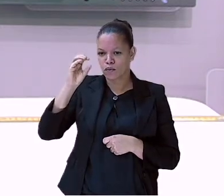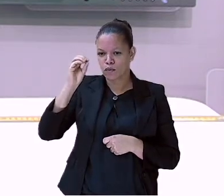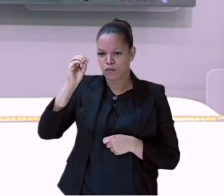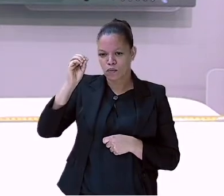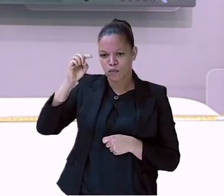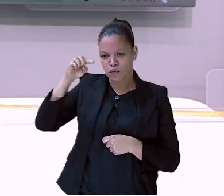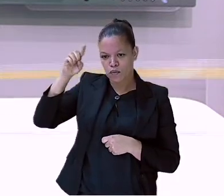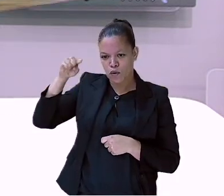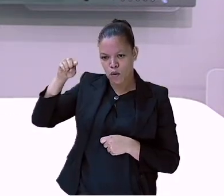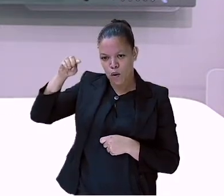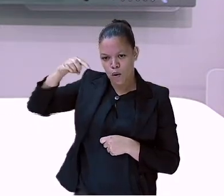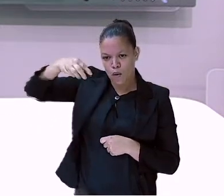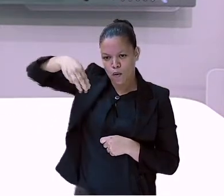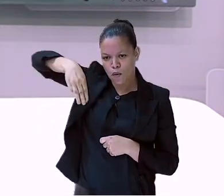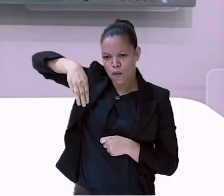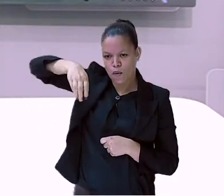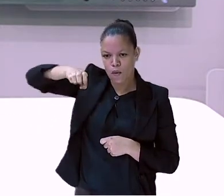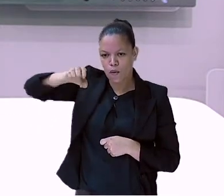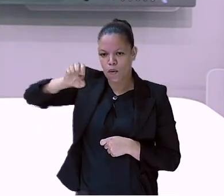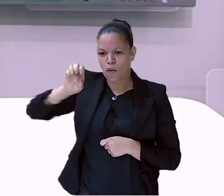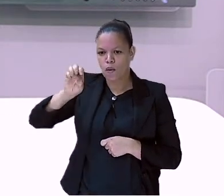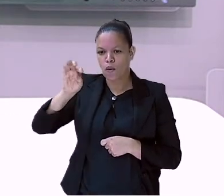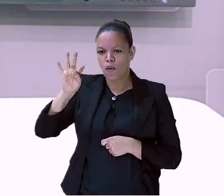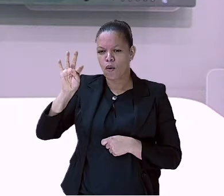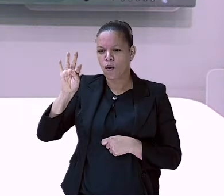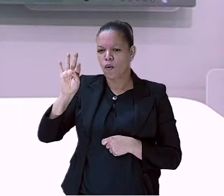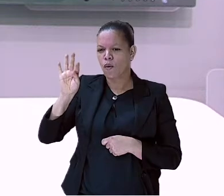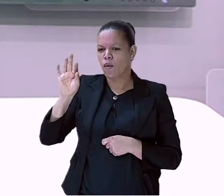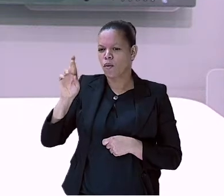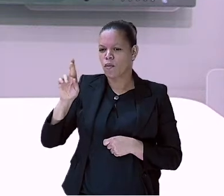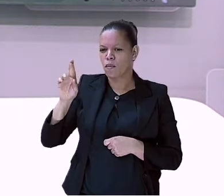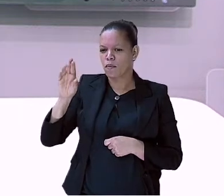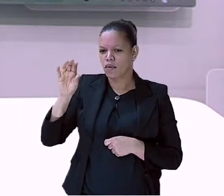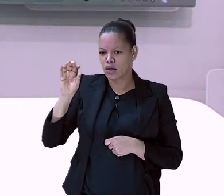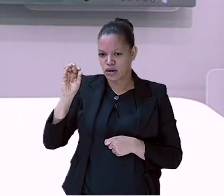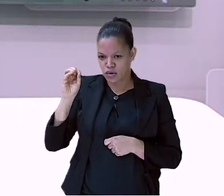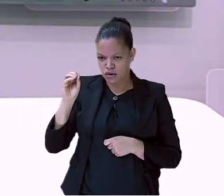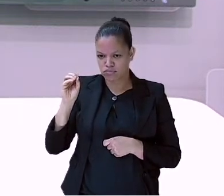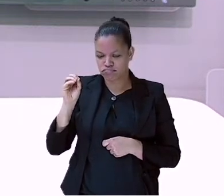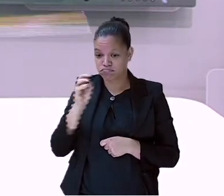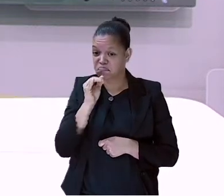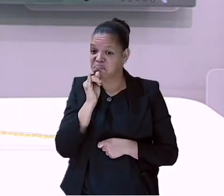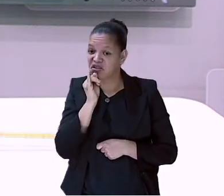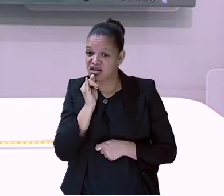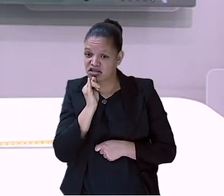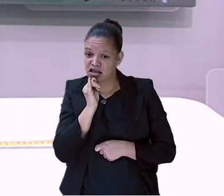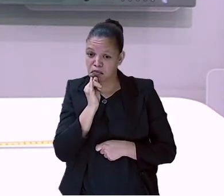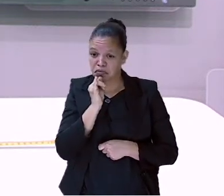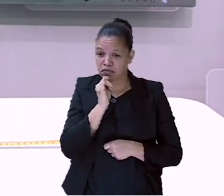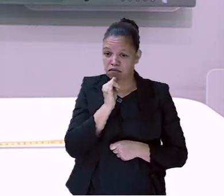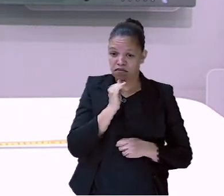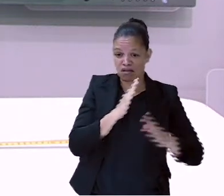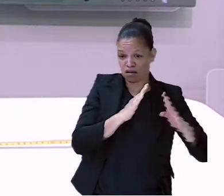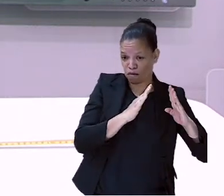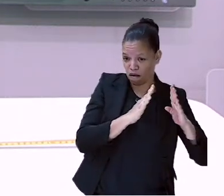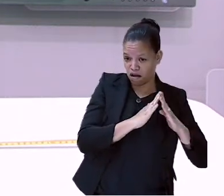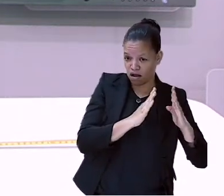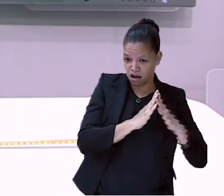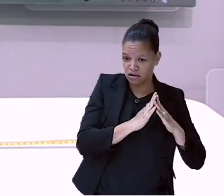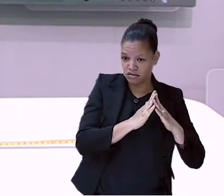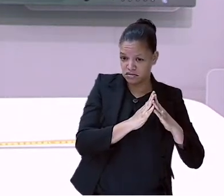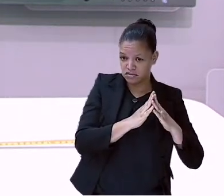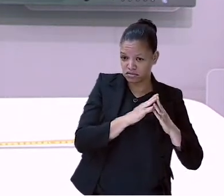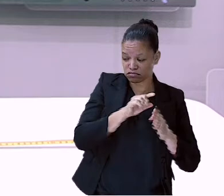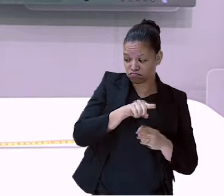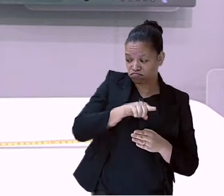Você conta 1 metro, 2 metros e aí você vai medindo. Se até você chegar